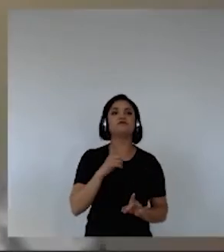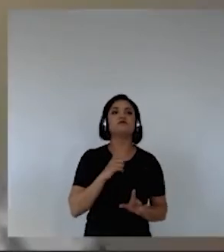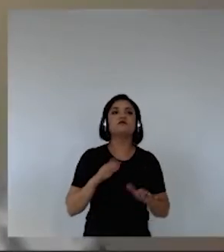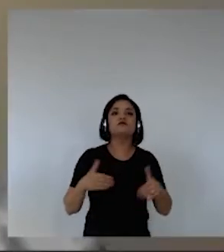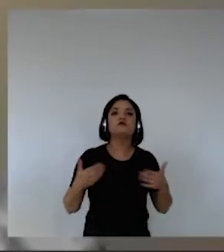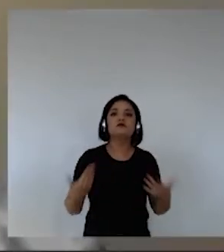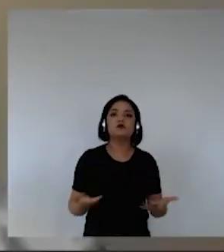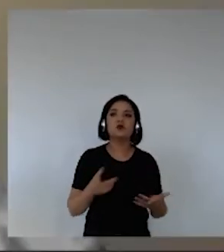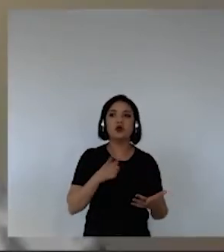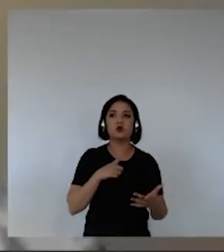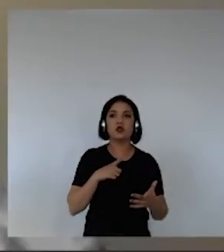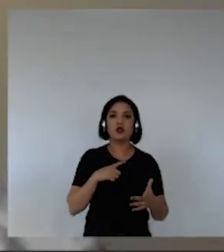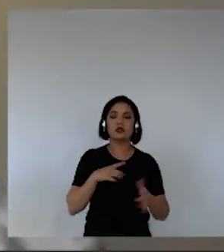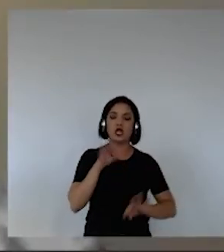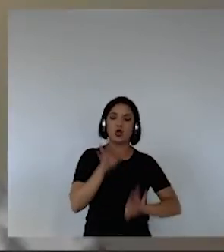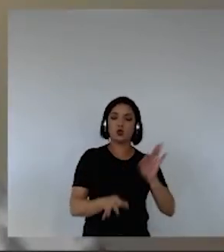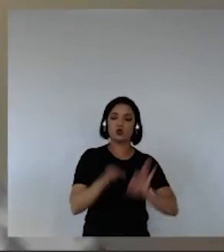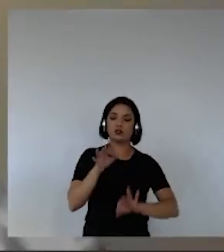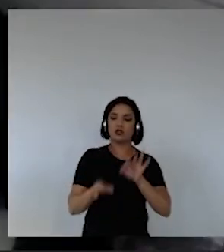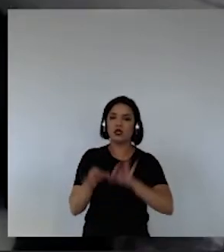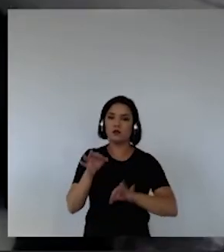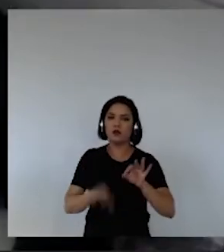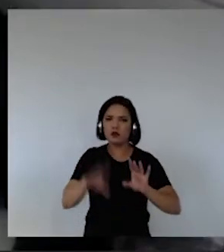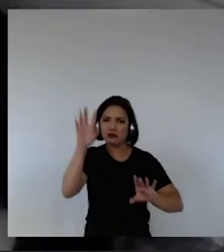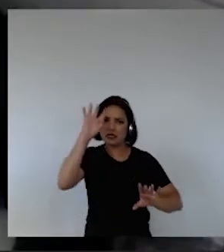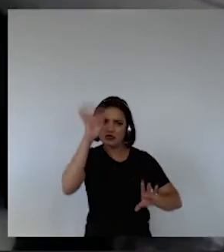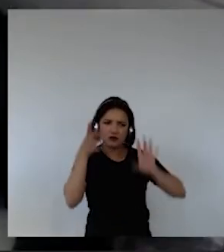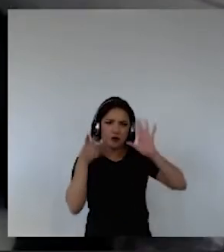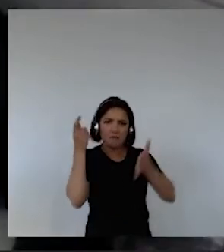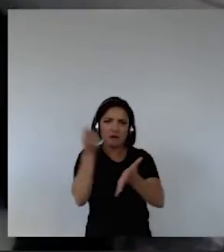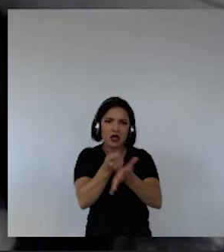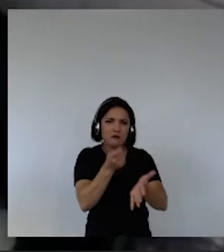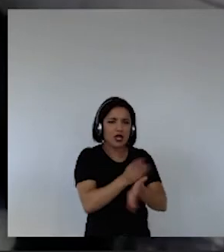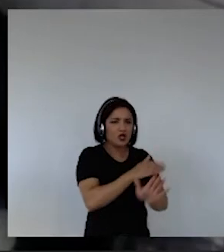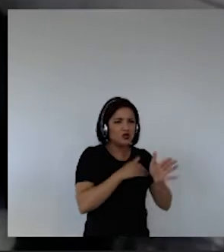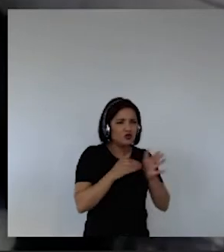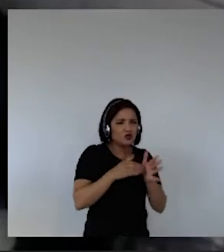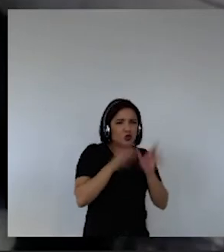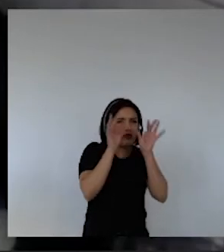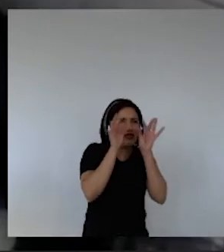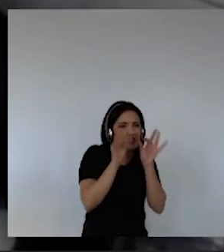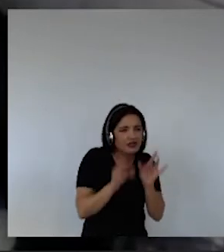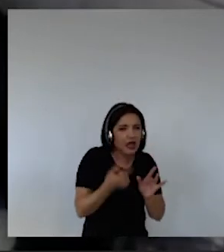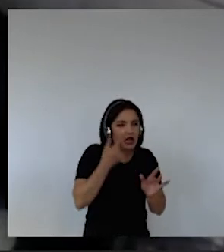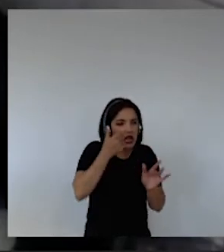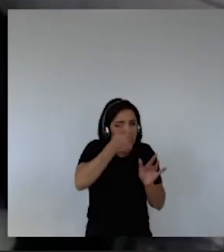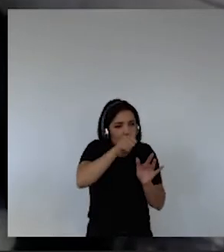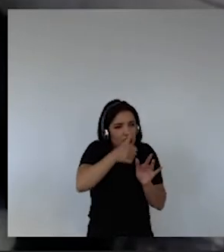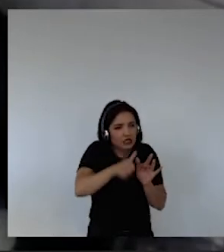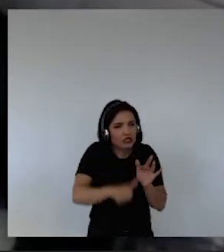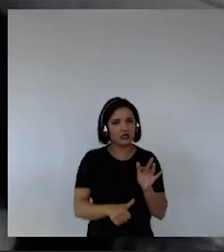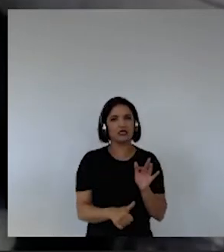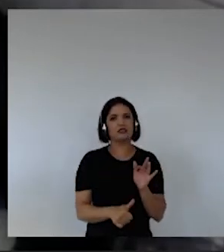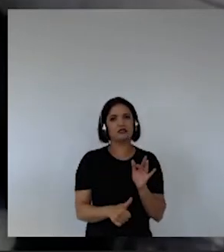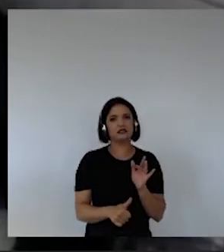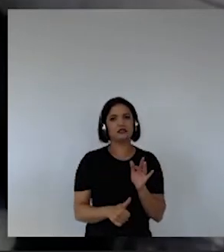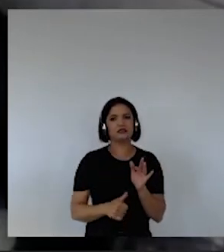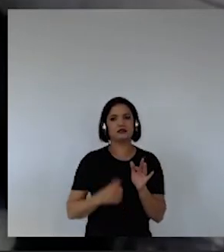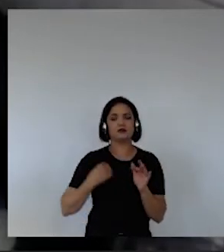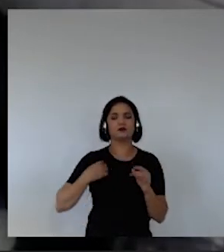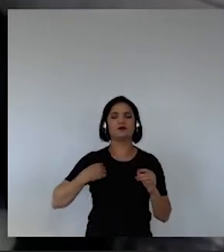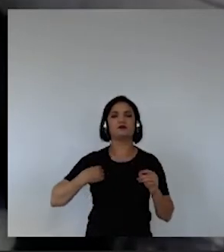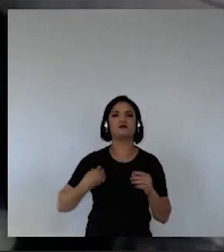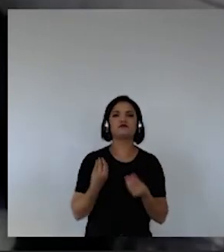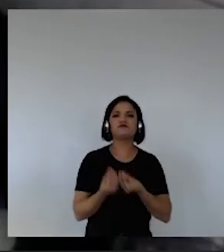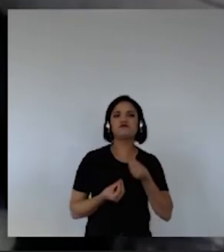Quando compomos um tribunal arbitral, tudo é verificado, tudo é analisado, tudo é pensado. Como houve o